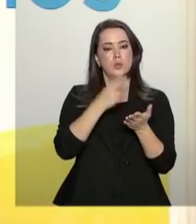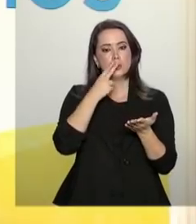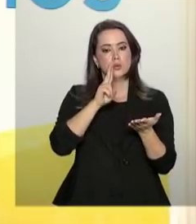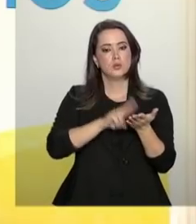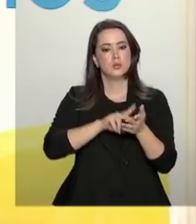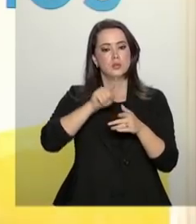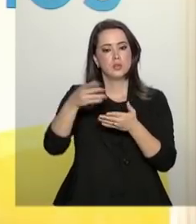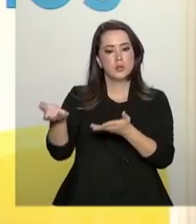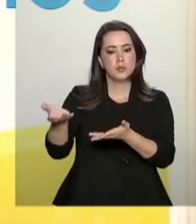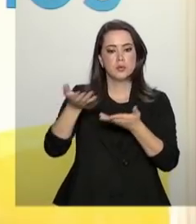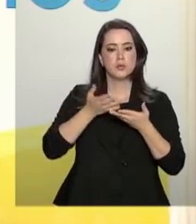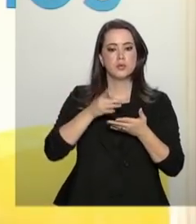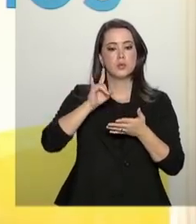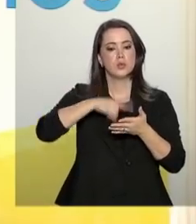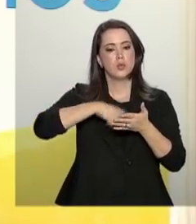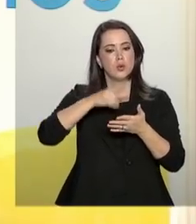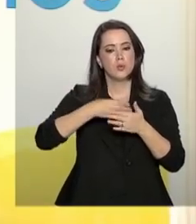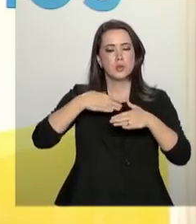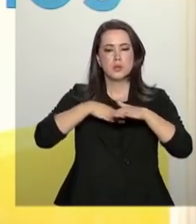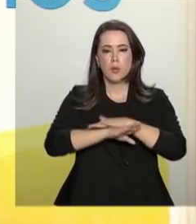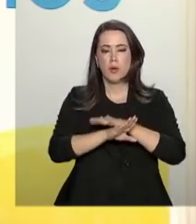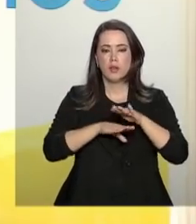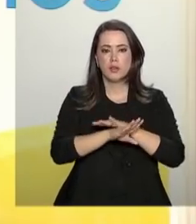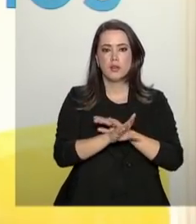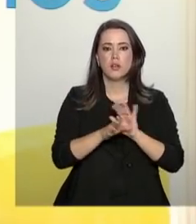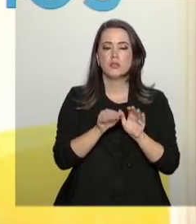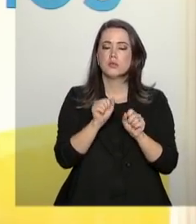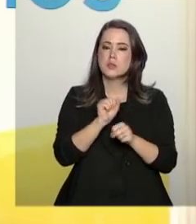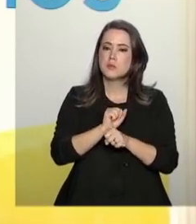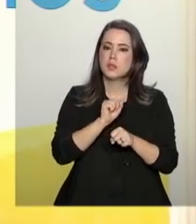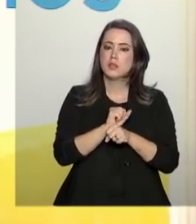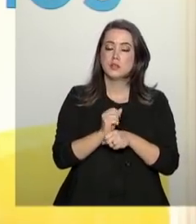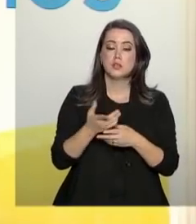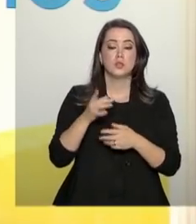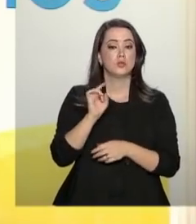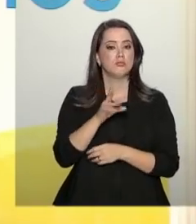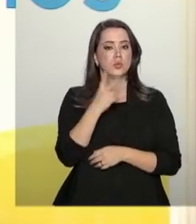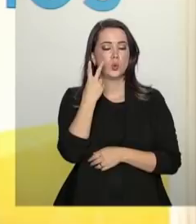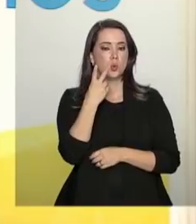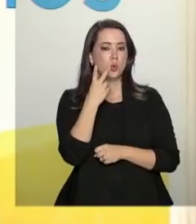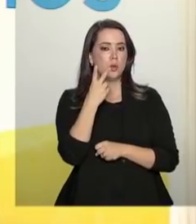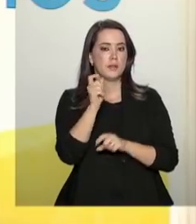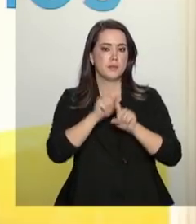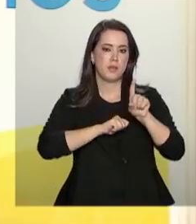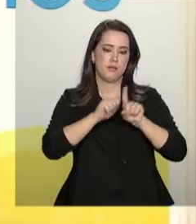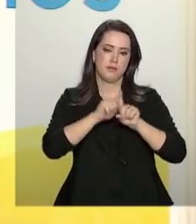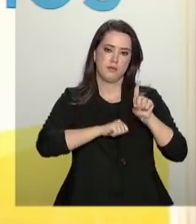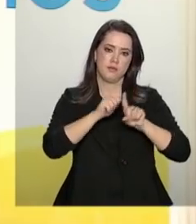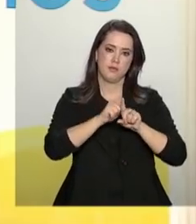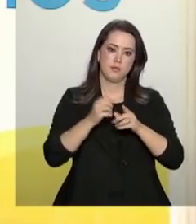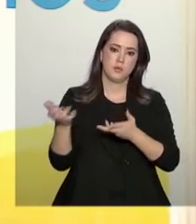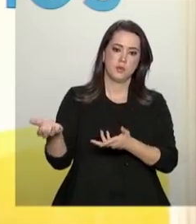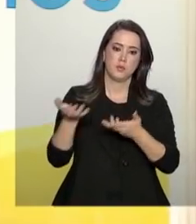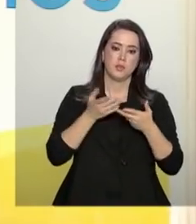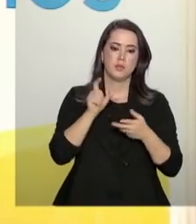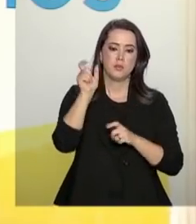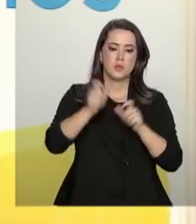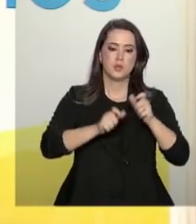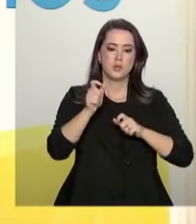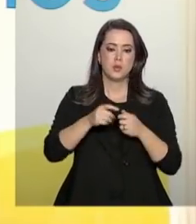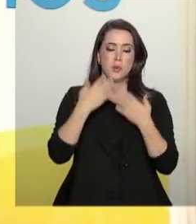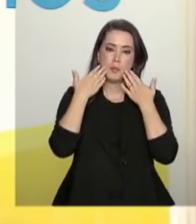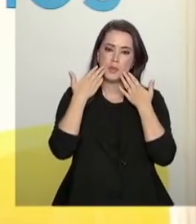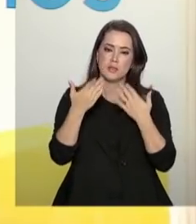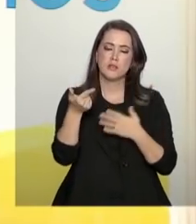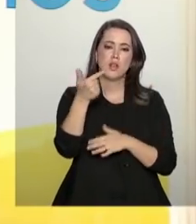recebidos esses documentos são guardados e ficam disponíveis durante dois meses para retirar a pessoa deve